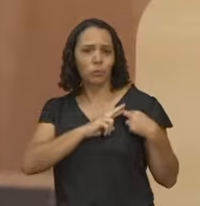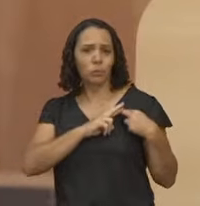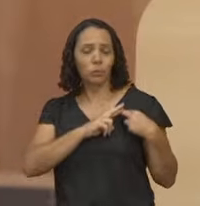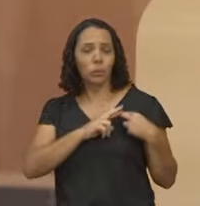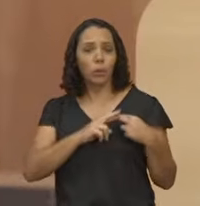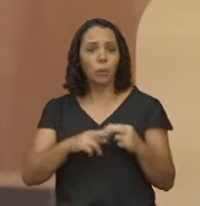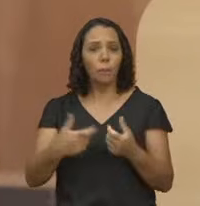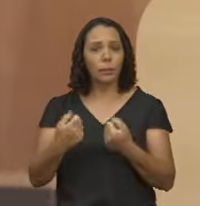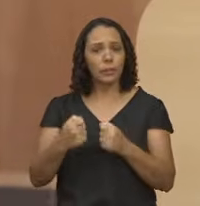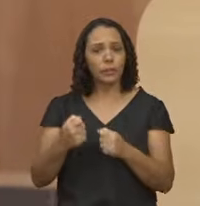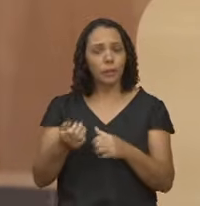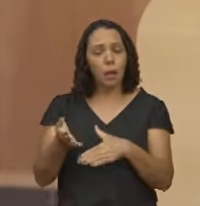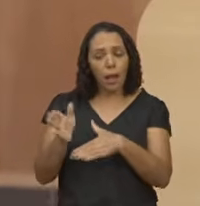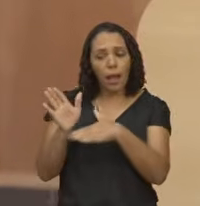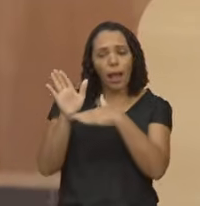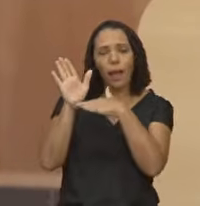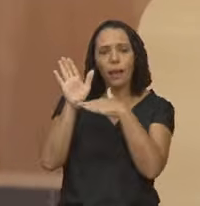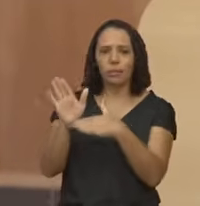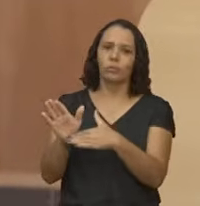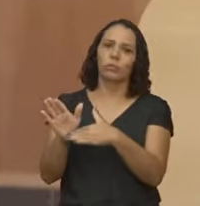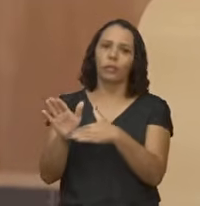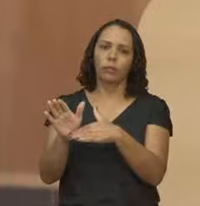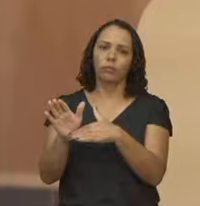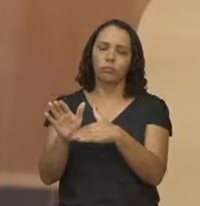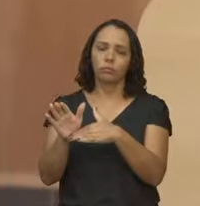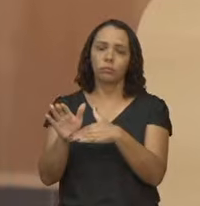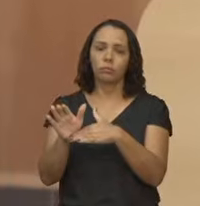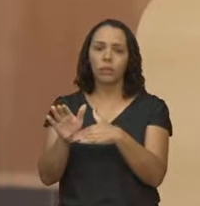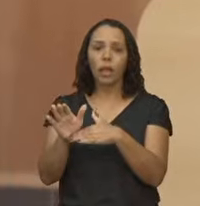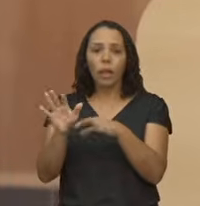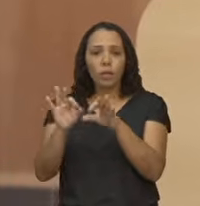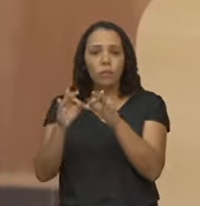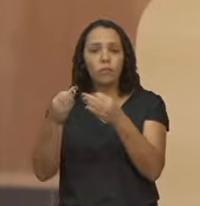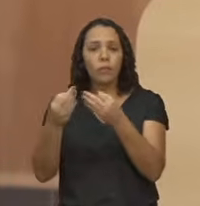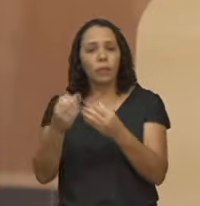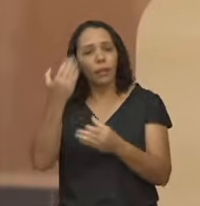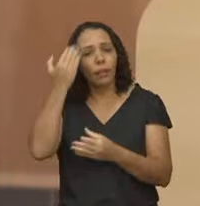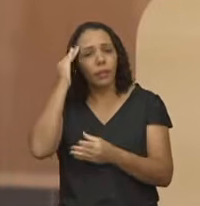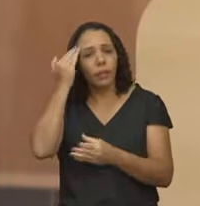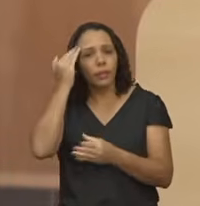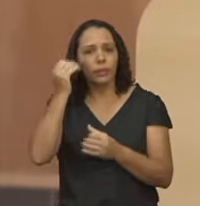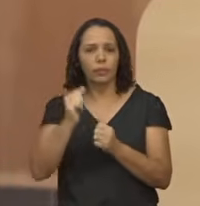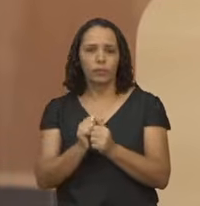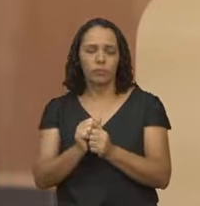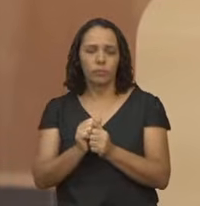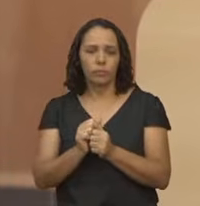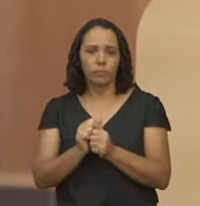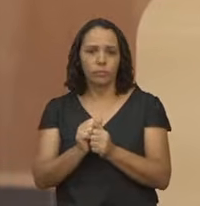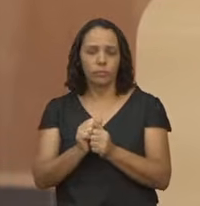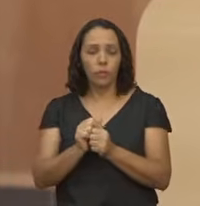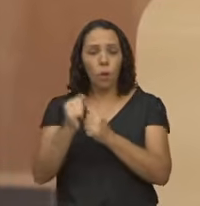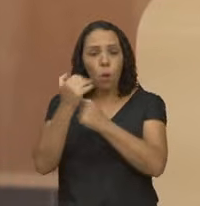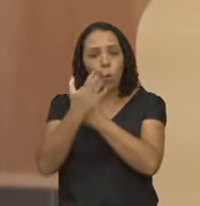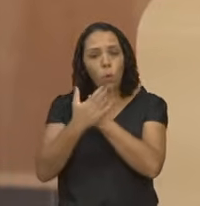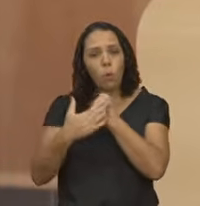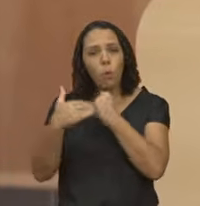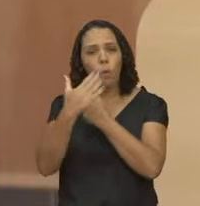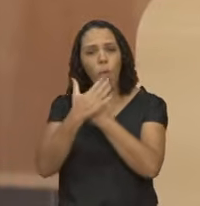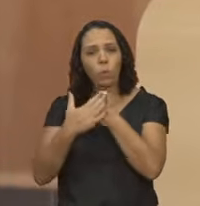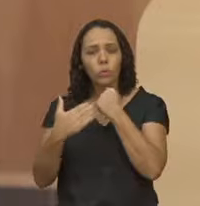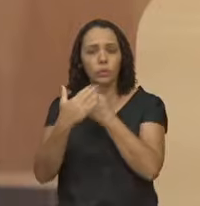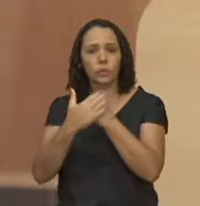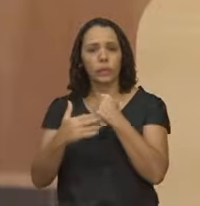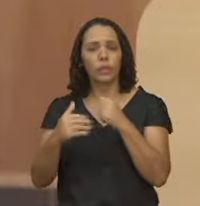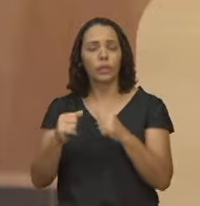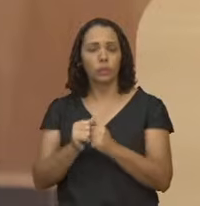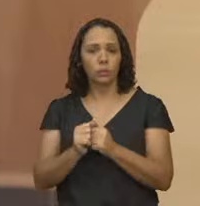entender que isso faz parte, é luto, eles perderam um filho e vamos, né, ajudar a lidar com isso, faz parte do processo todo das homenagens,